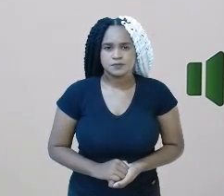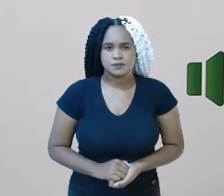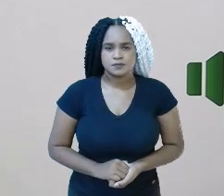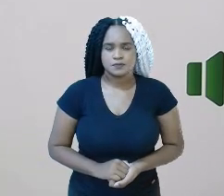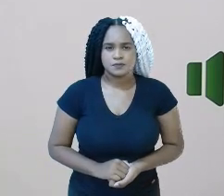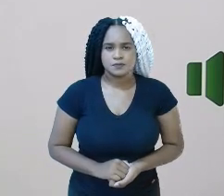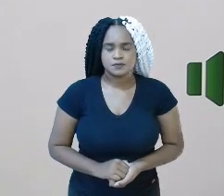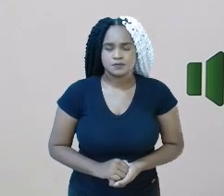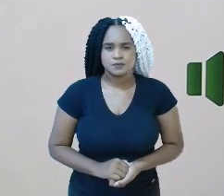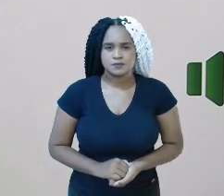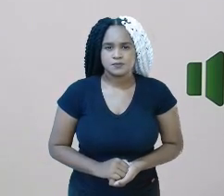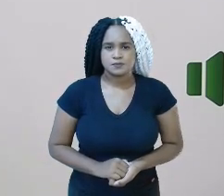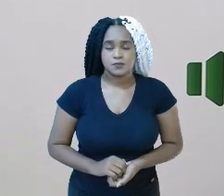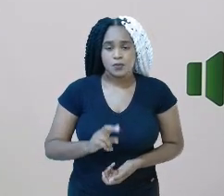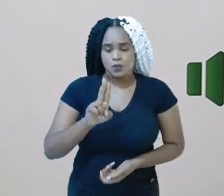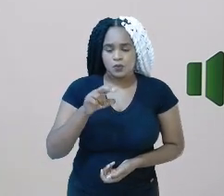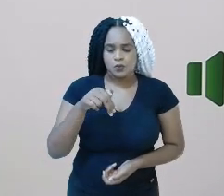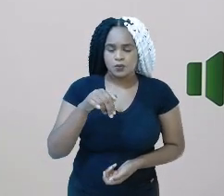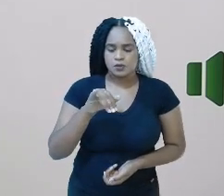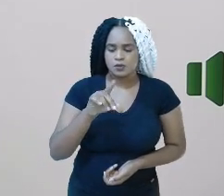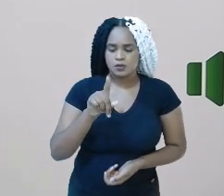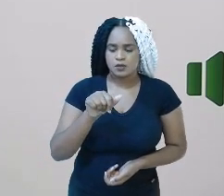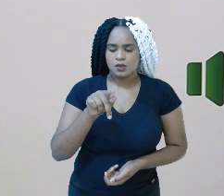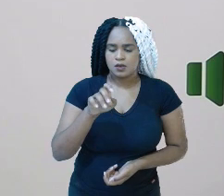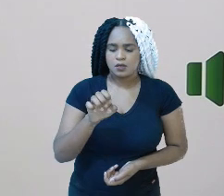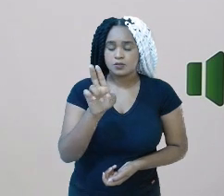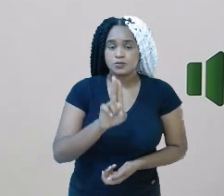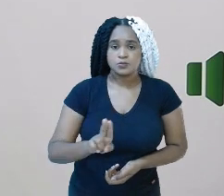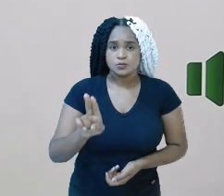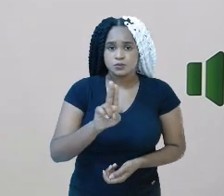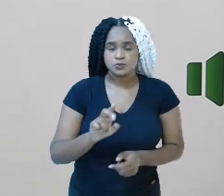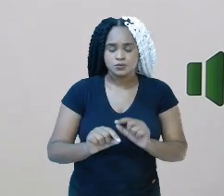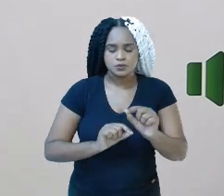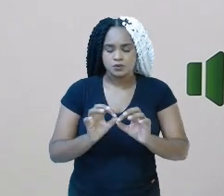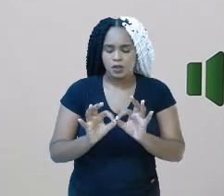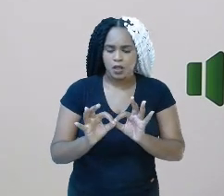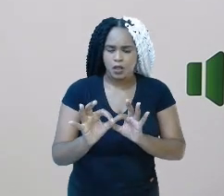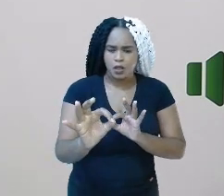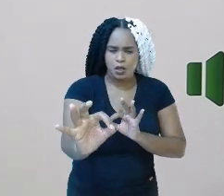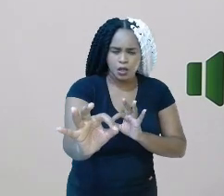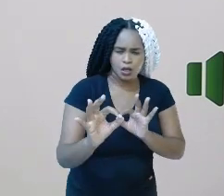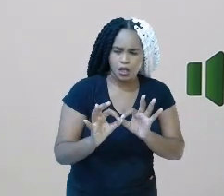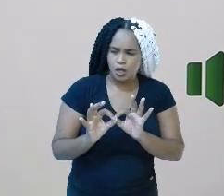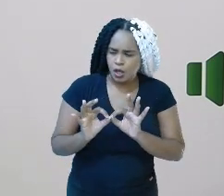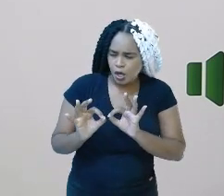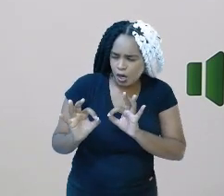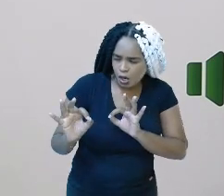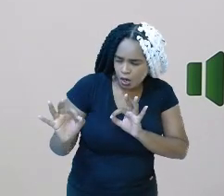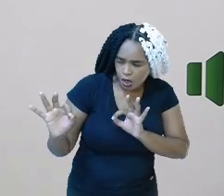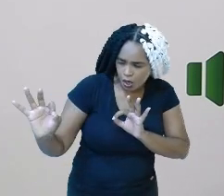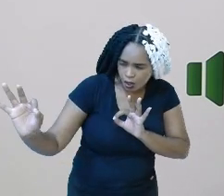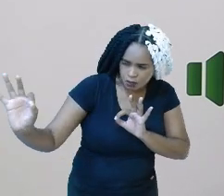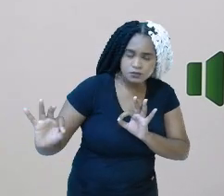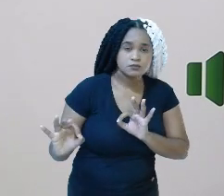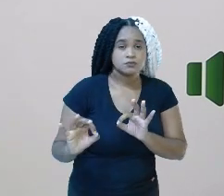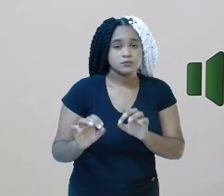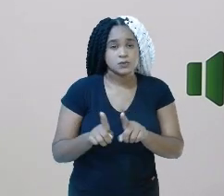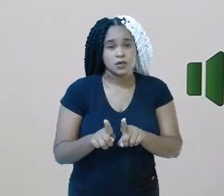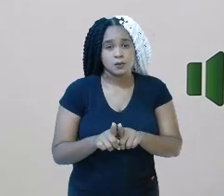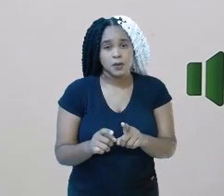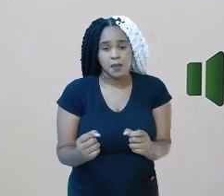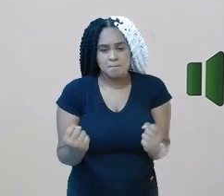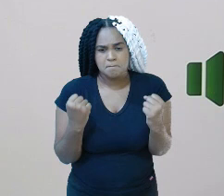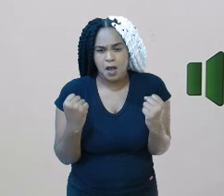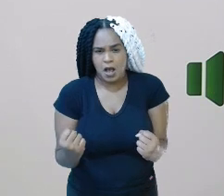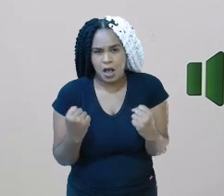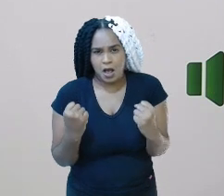Algumas unidades de medida são utilizadas para medir grandes distâncias, grandes quantidades de massa, e outras unidades